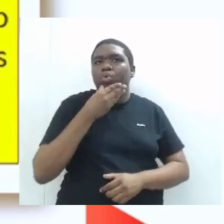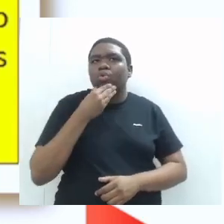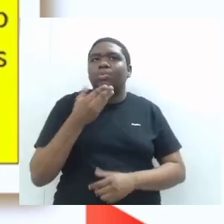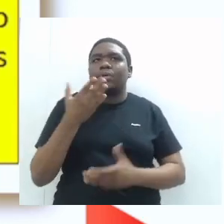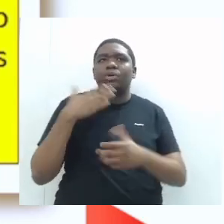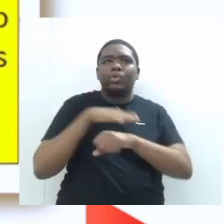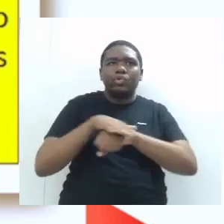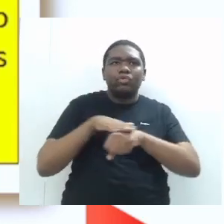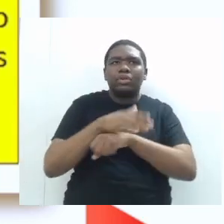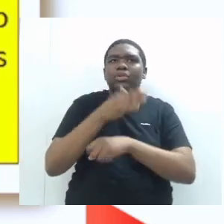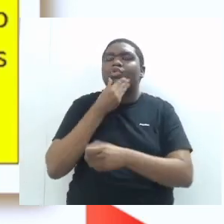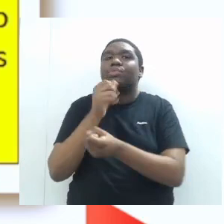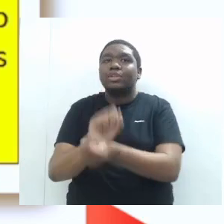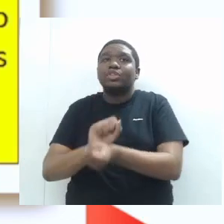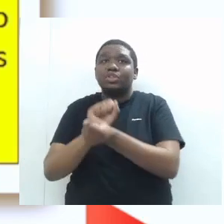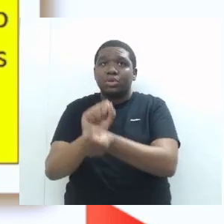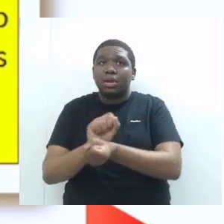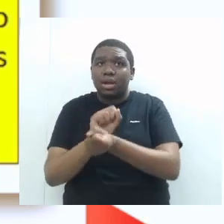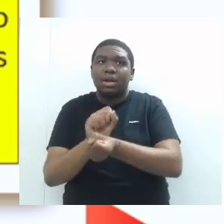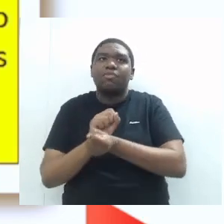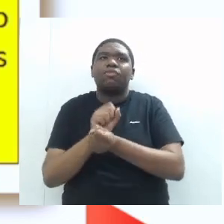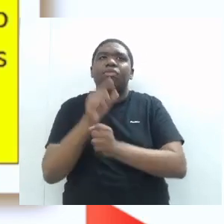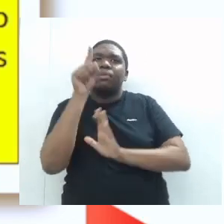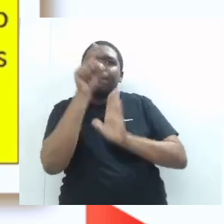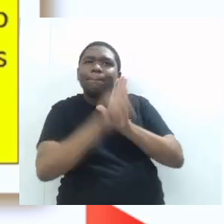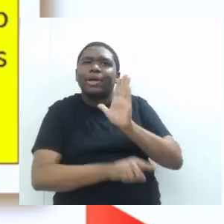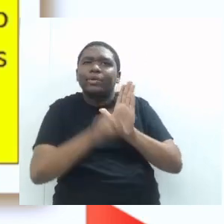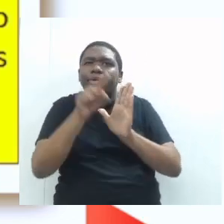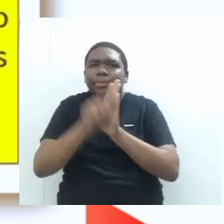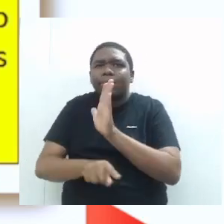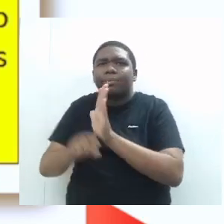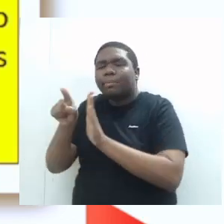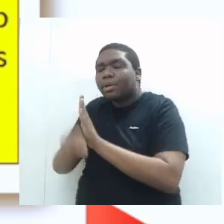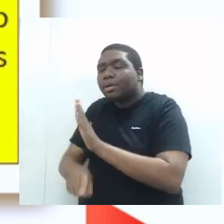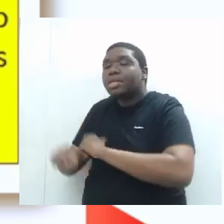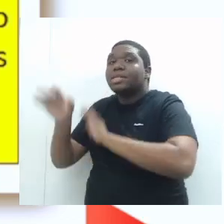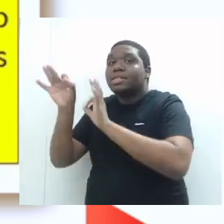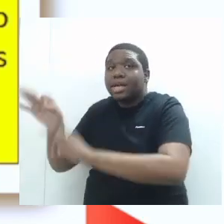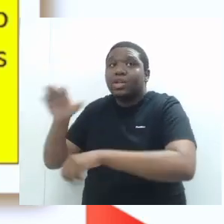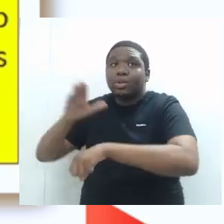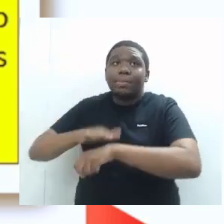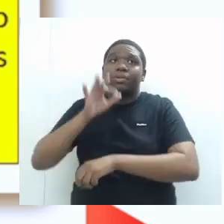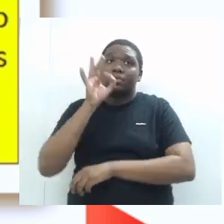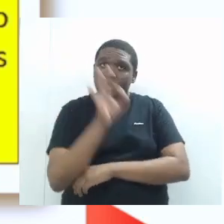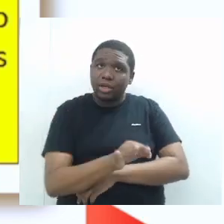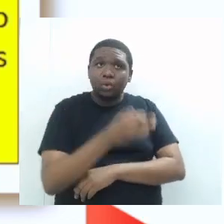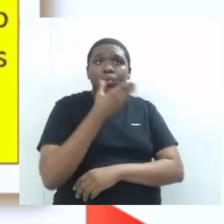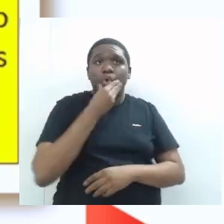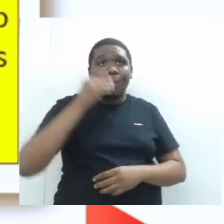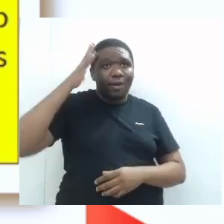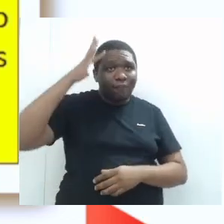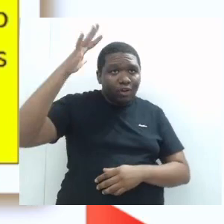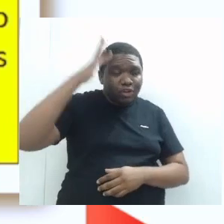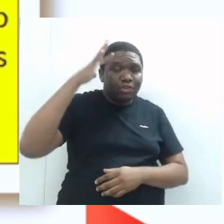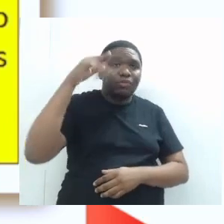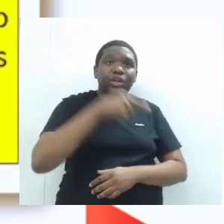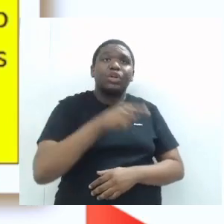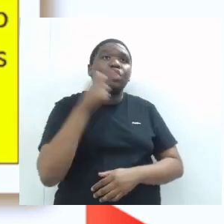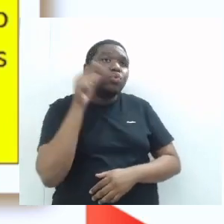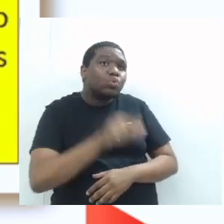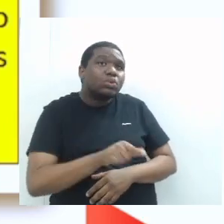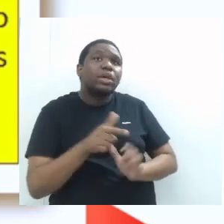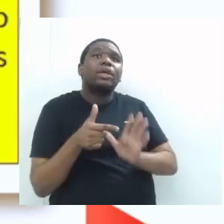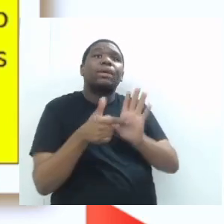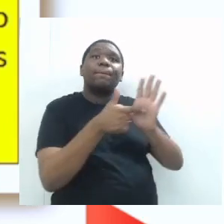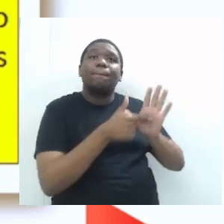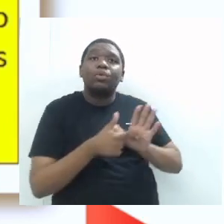analfabeto, fazendo-lhes perguntas certas na hora certa. O filósofo consegue que o jovem